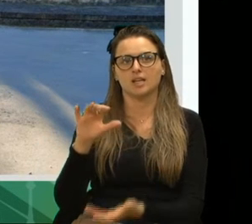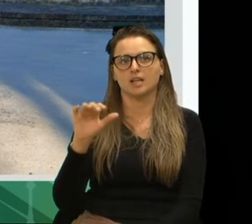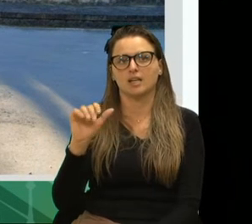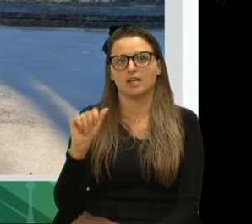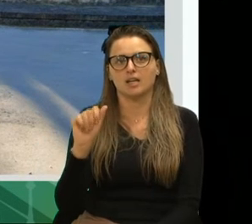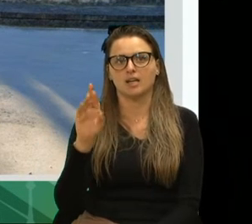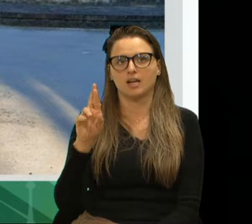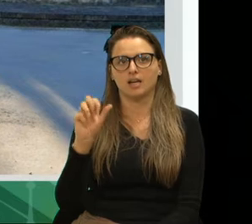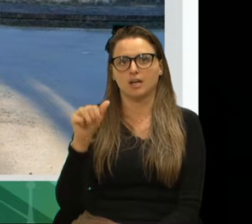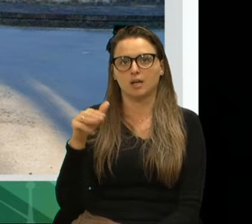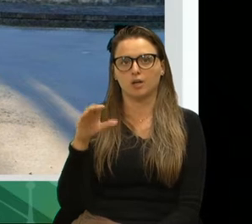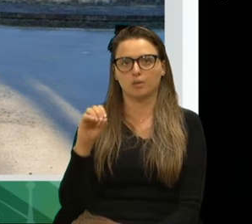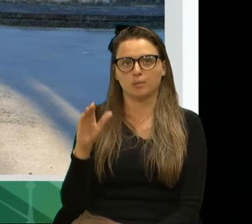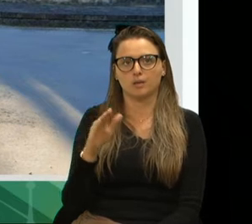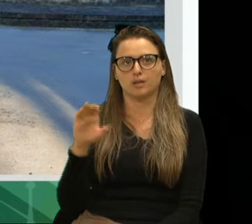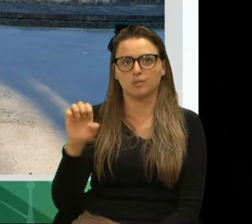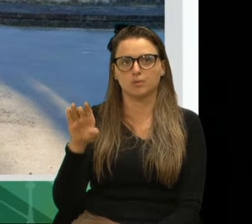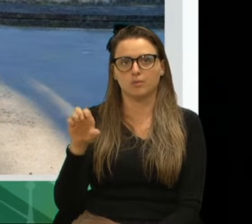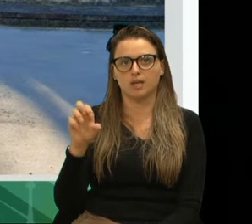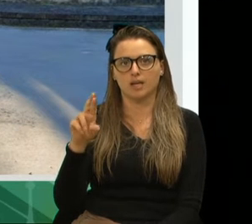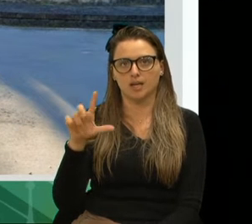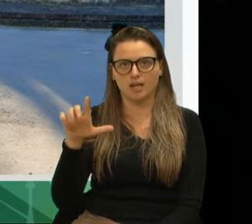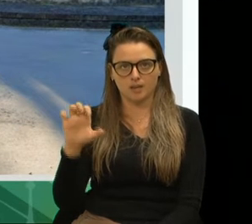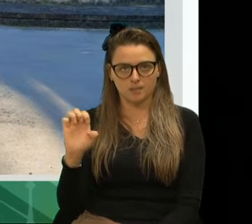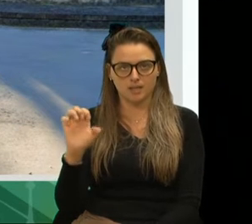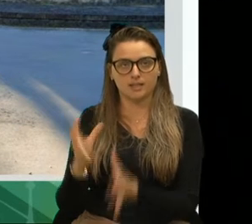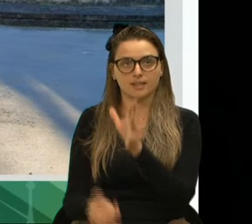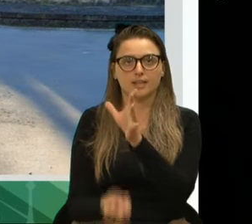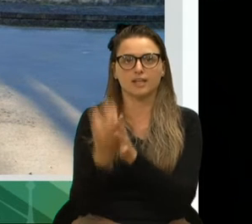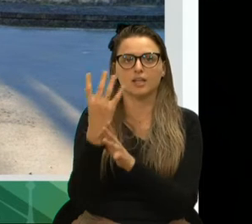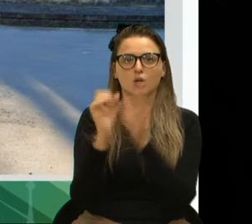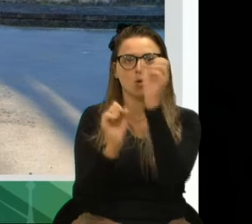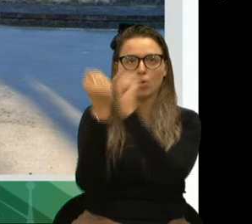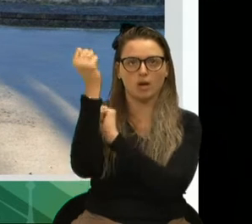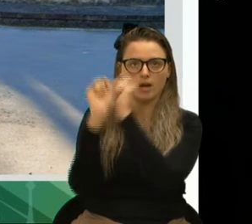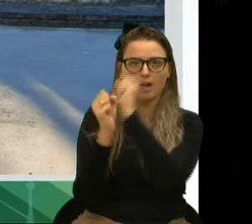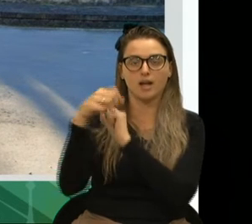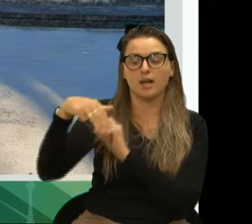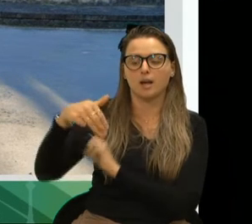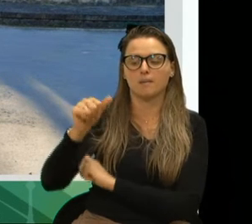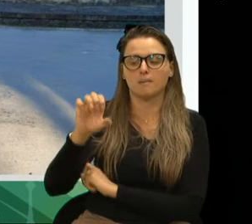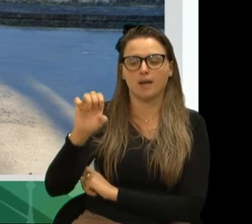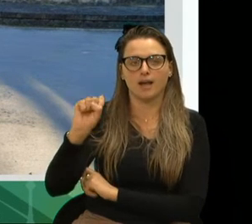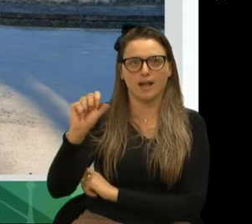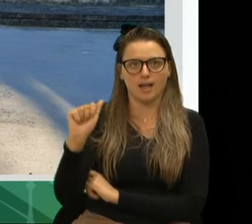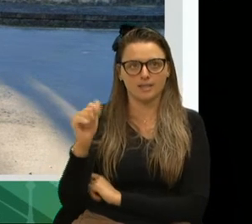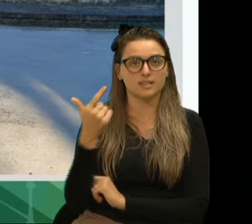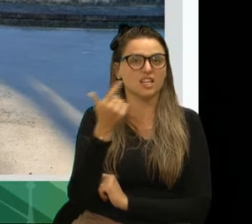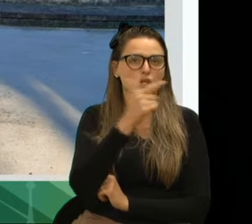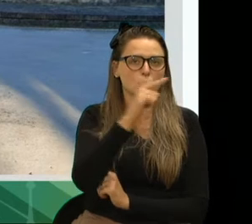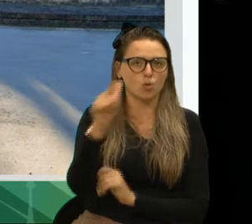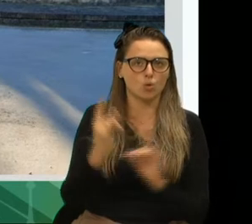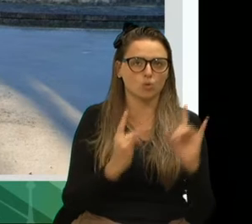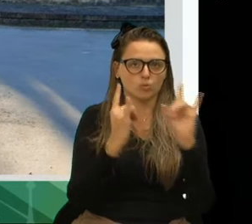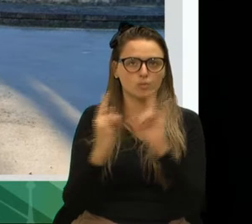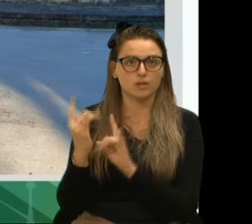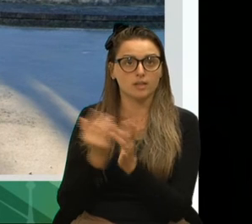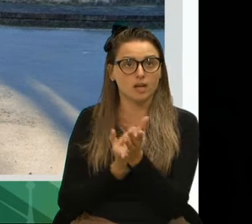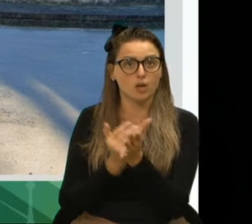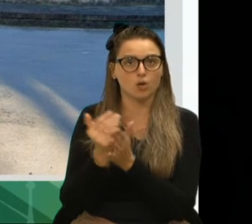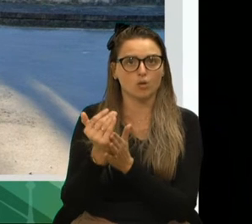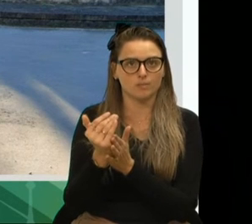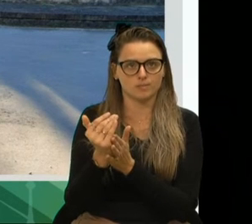das empresas da metalúrgica, né, Abramo Eberle, a Maesa, dentre outros prédios. Então iniciaríamos ali,